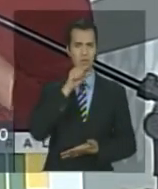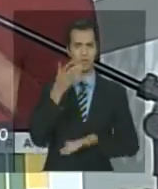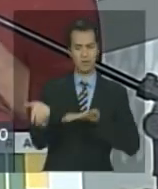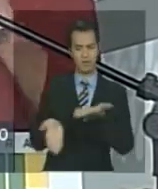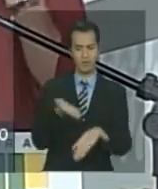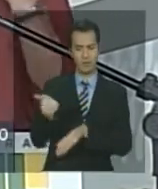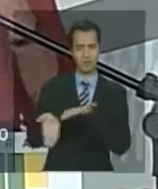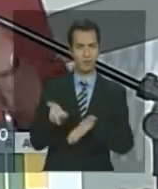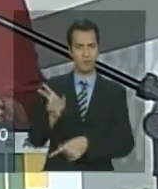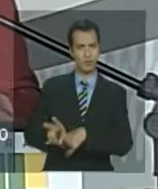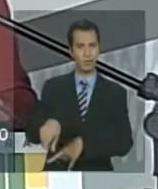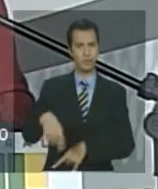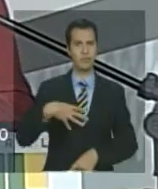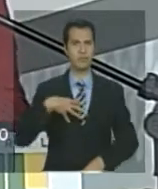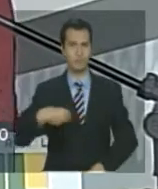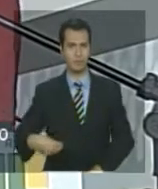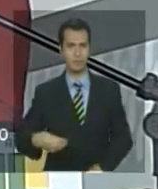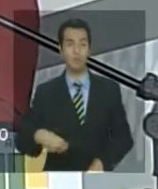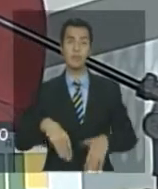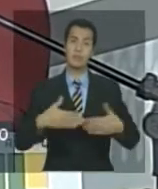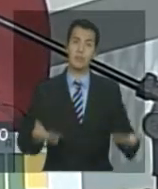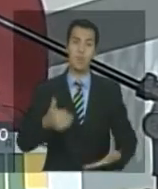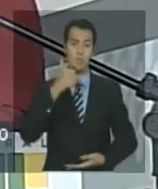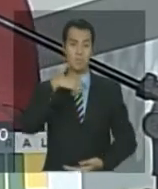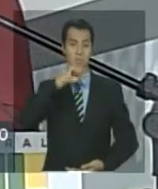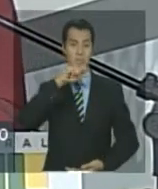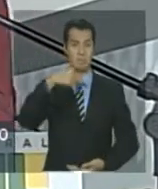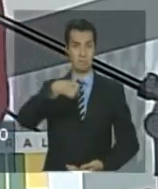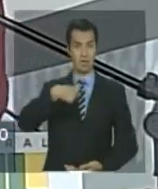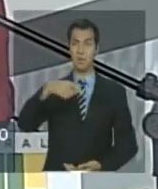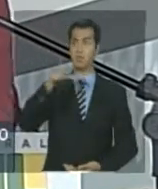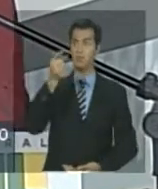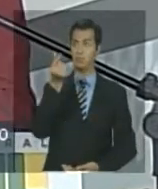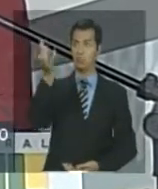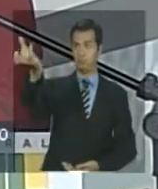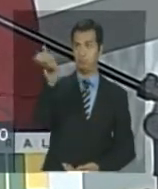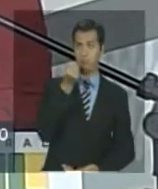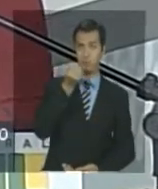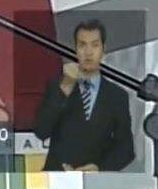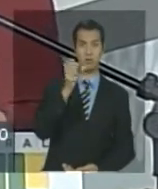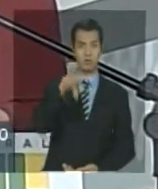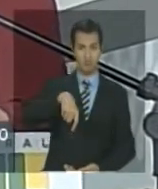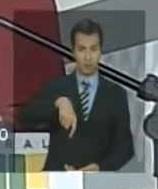aí, a mãe receber tem um significado